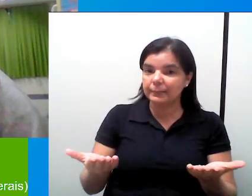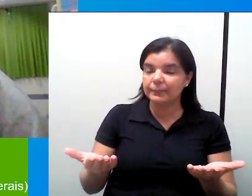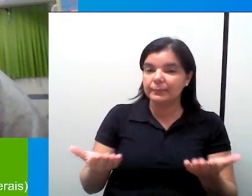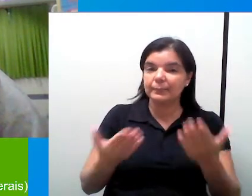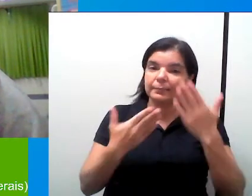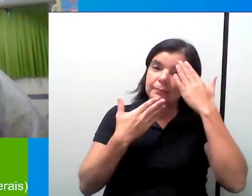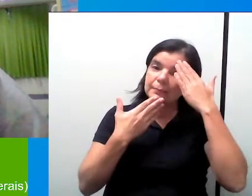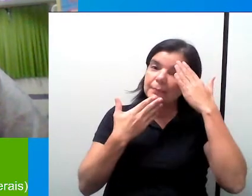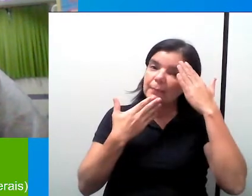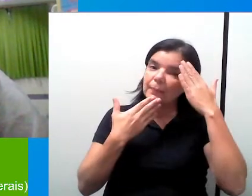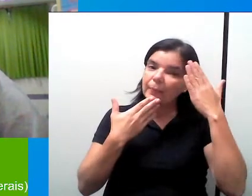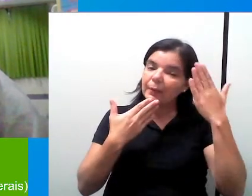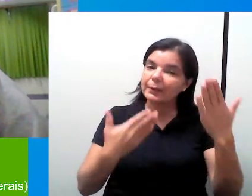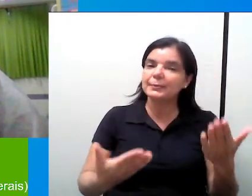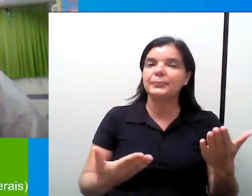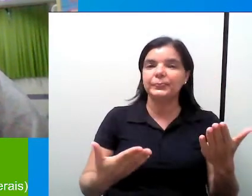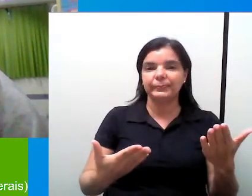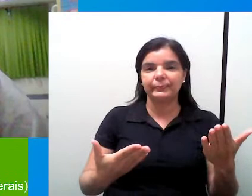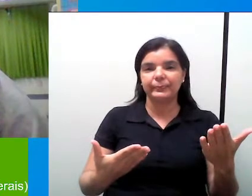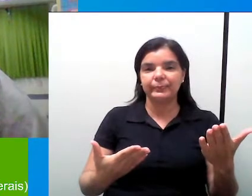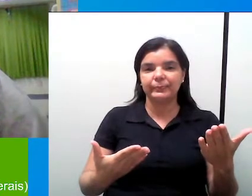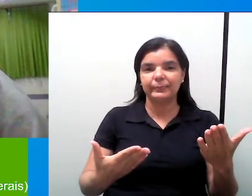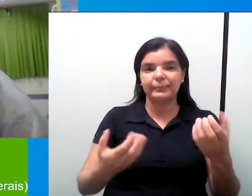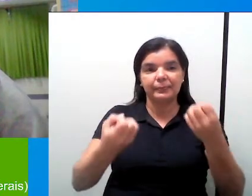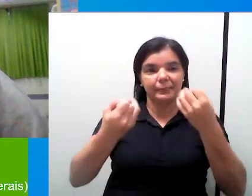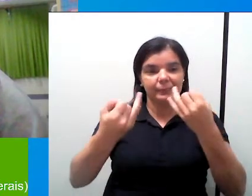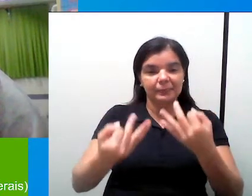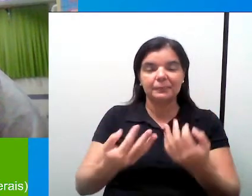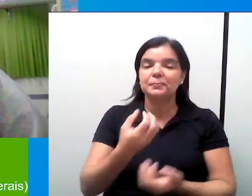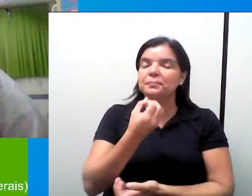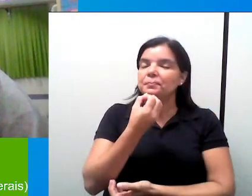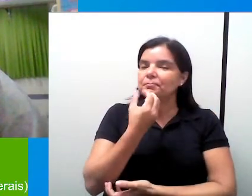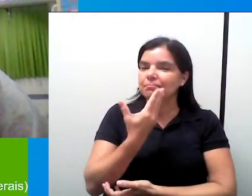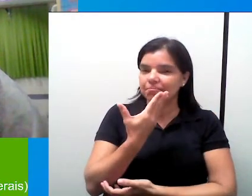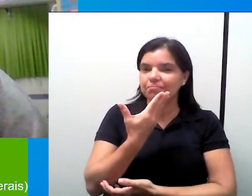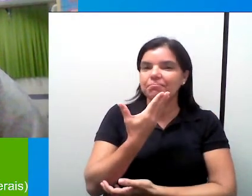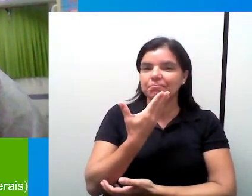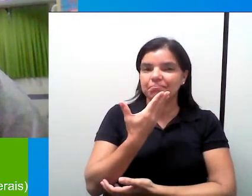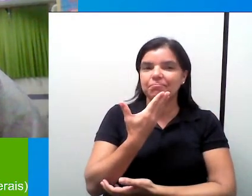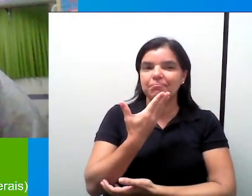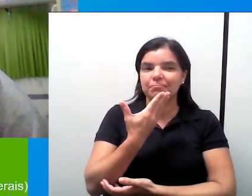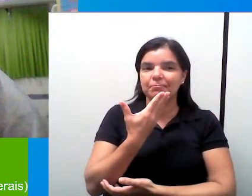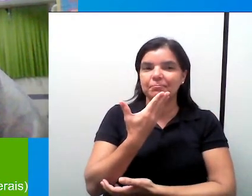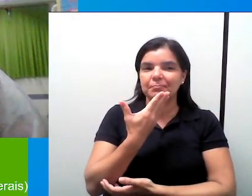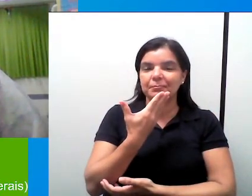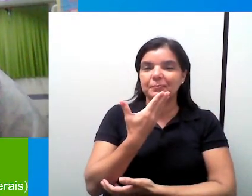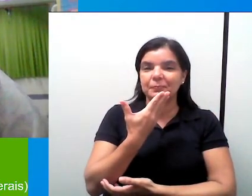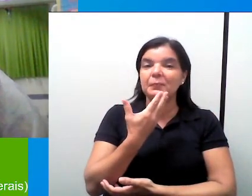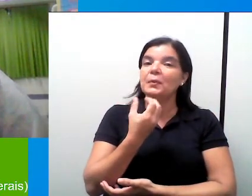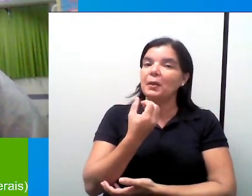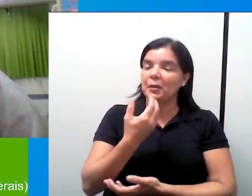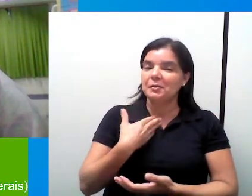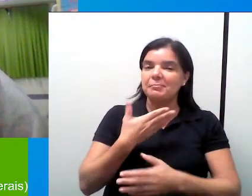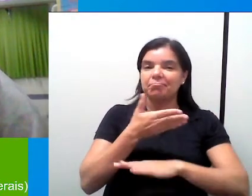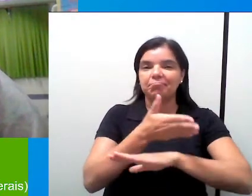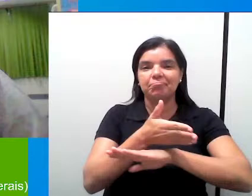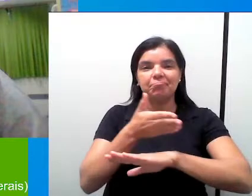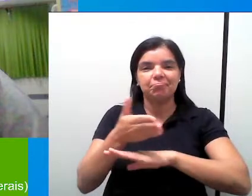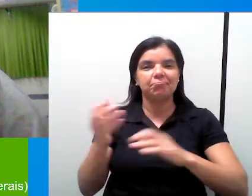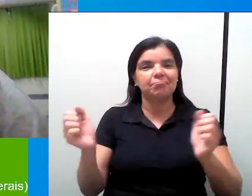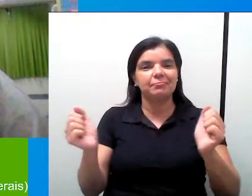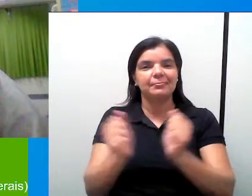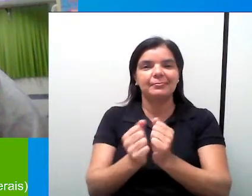agradecendo, e mais uma vez dizendo que fiquei maravilhado por esse passeio que fiz aqui junto com vocês,